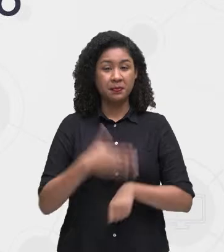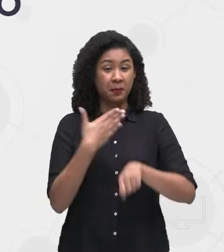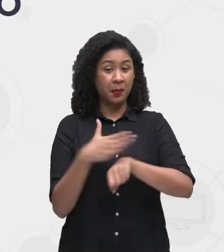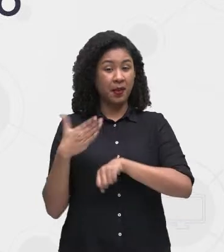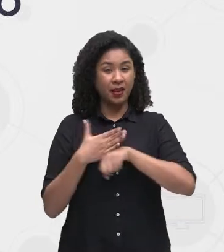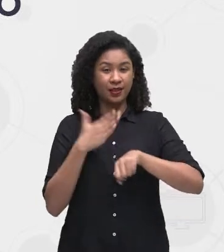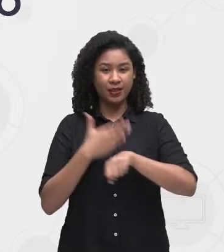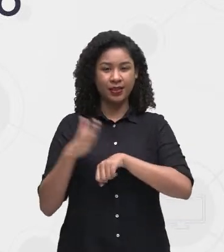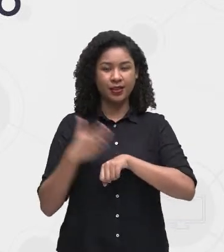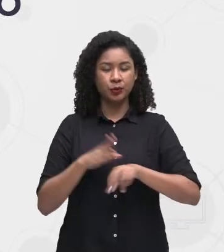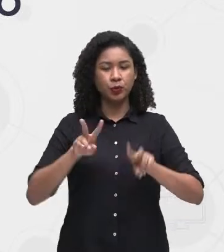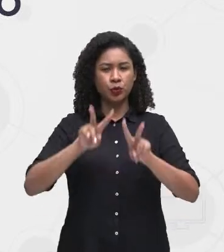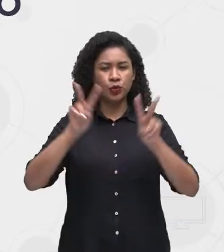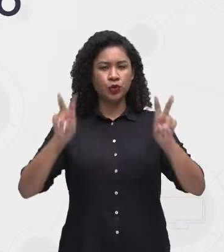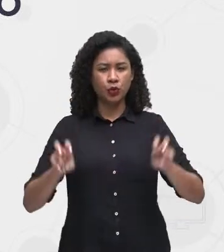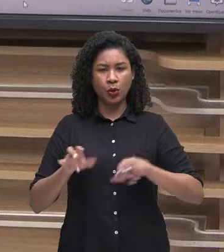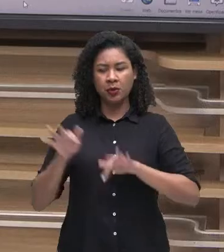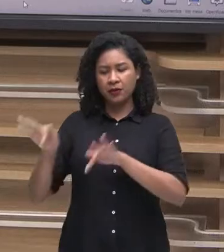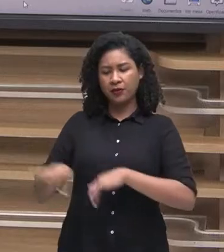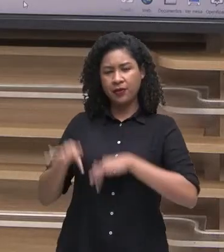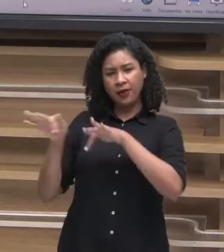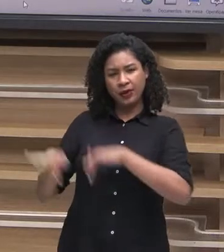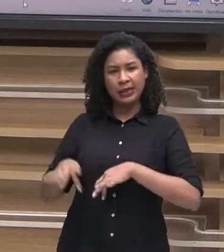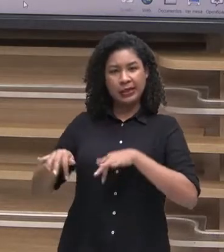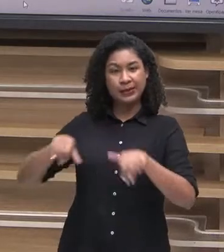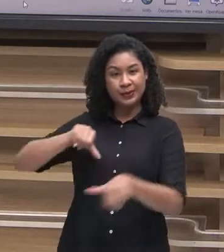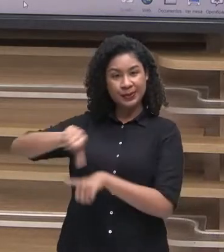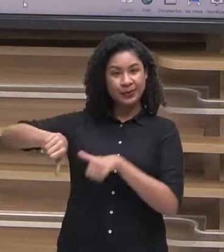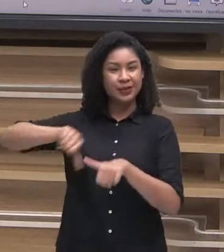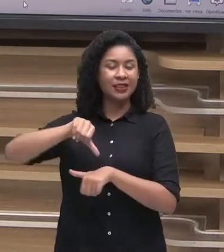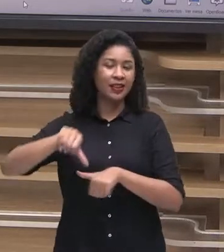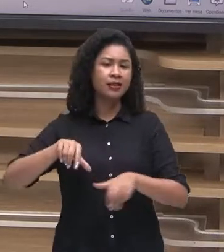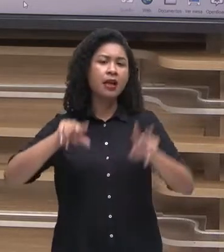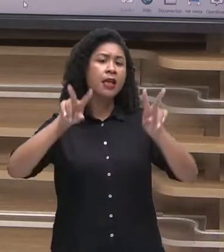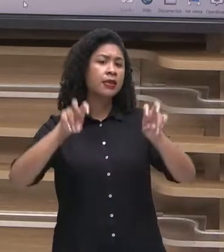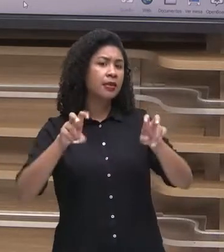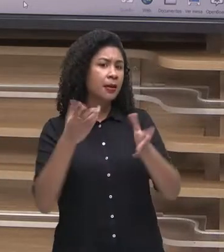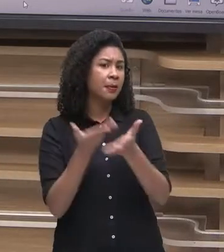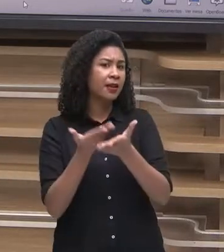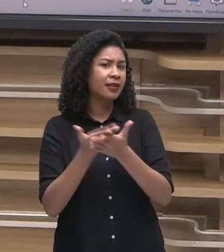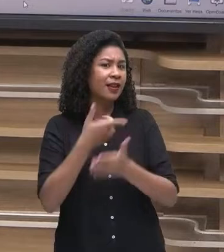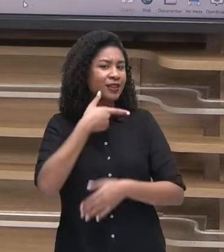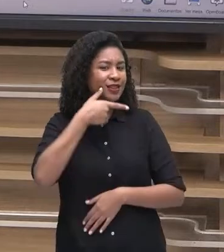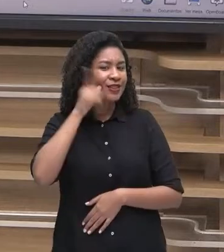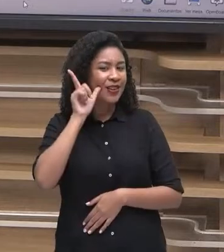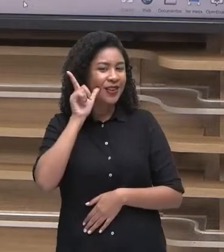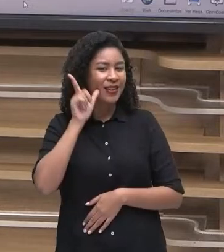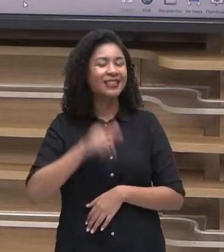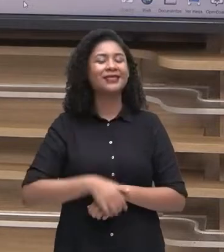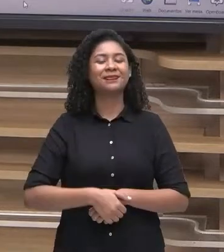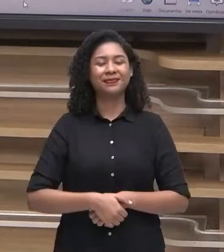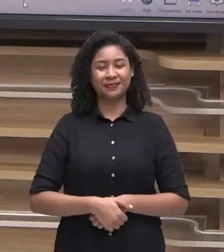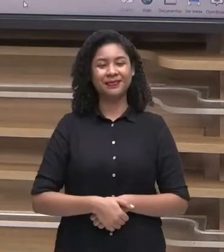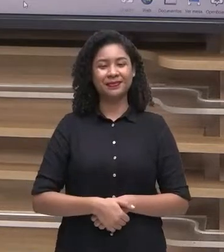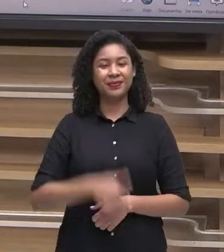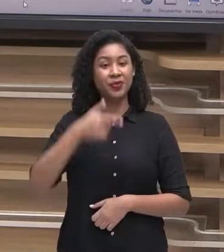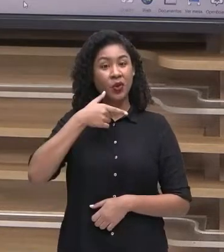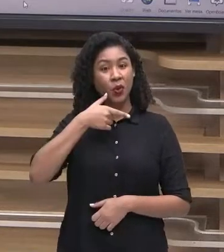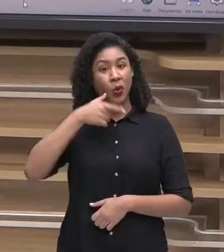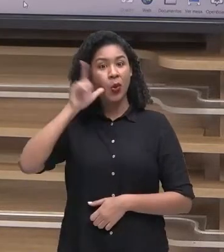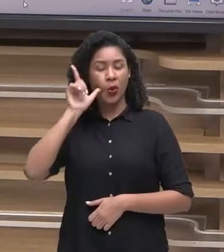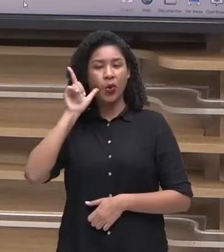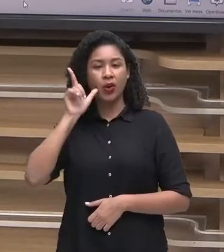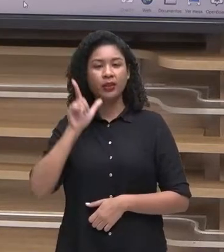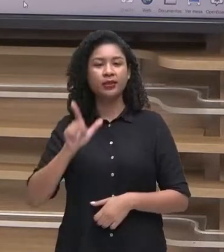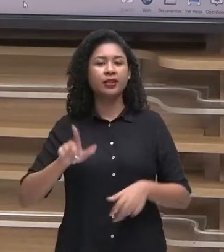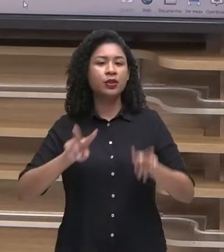no feudalismo, que é basicamente, galerinha, o tema que a gente abordou na aula de ontem. Ontem, a gente trabalhou com as